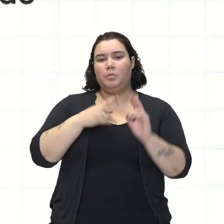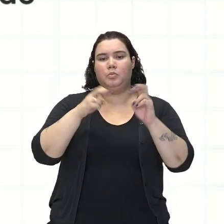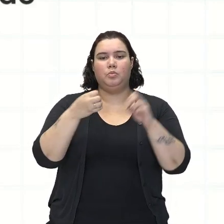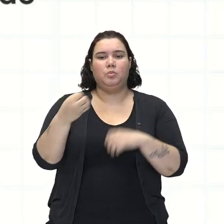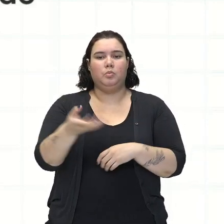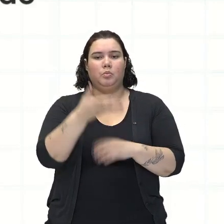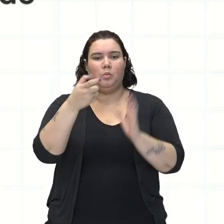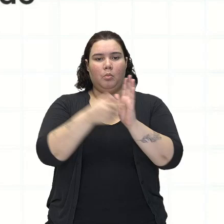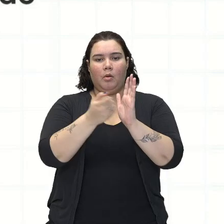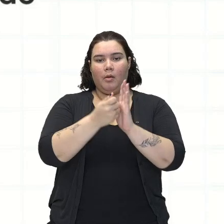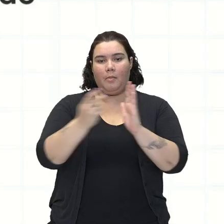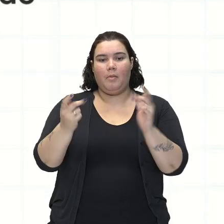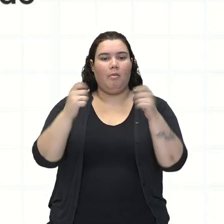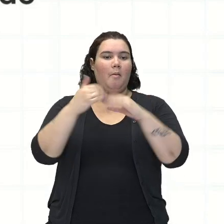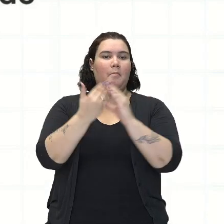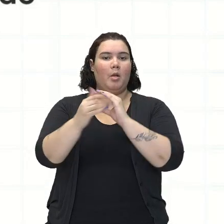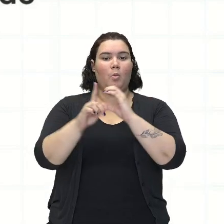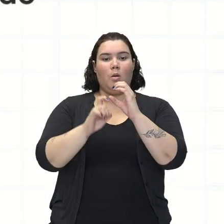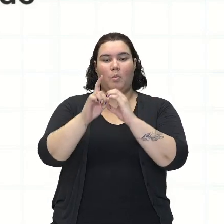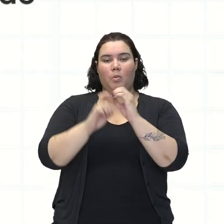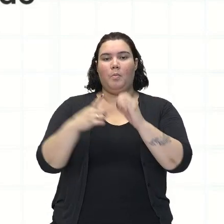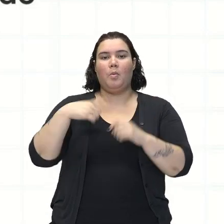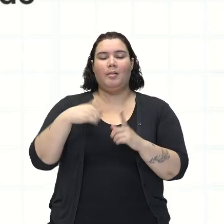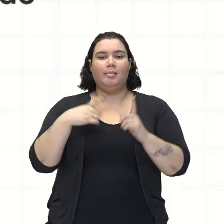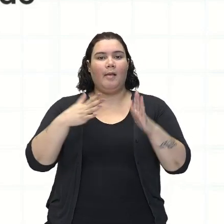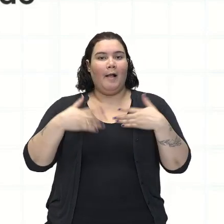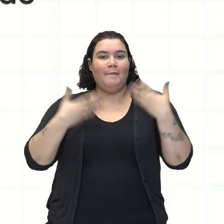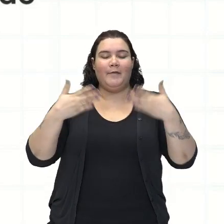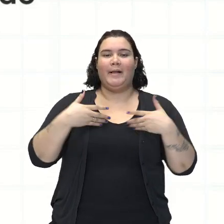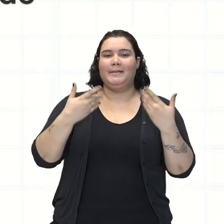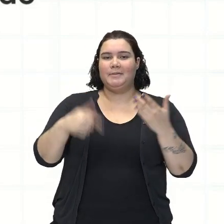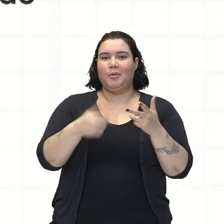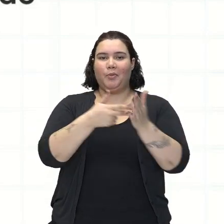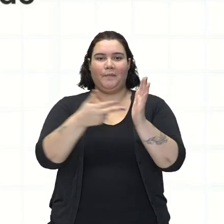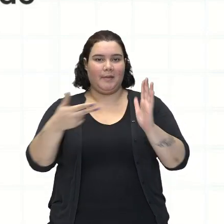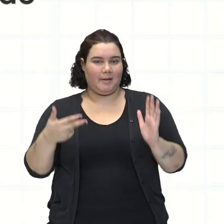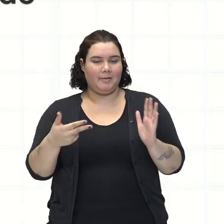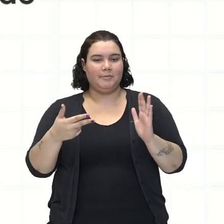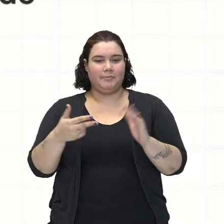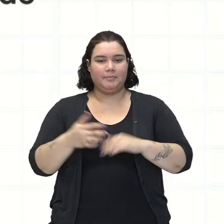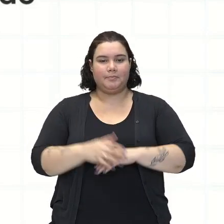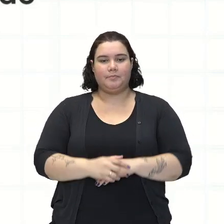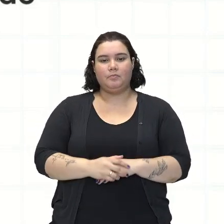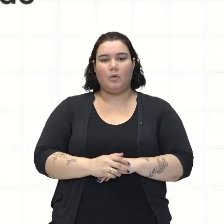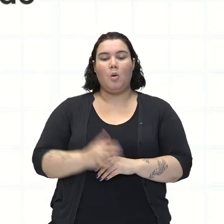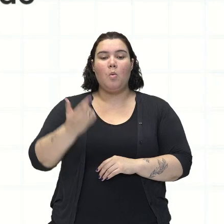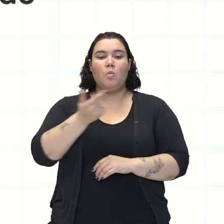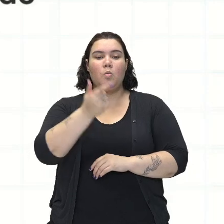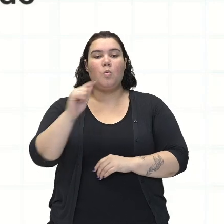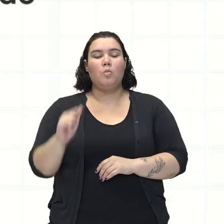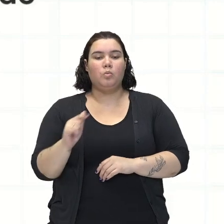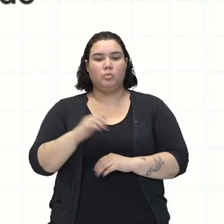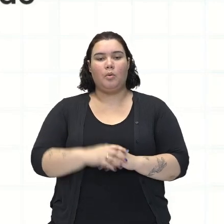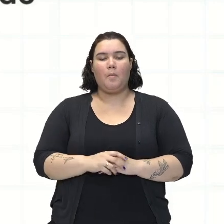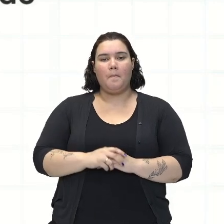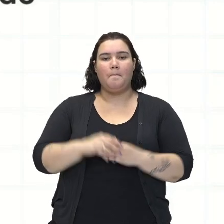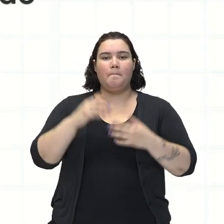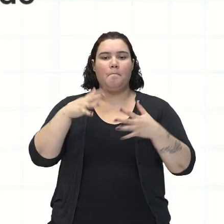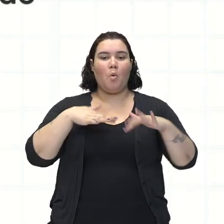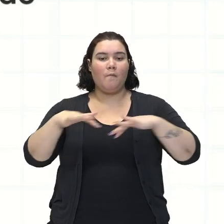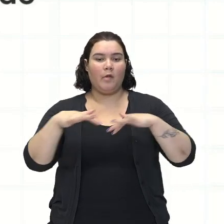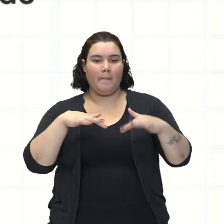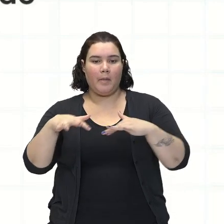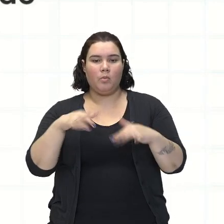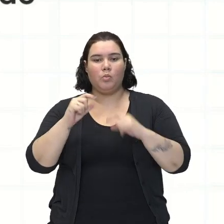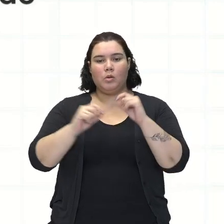indicar que está animado com a novidade. Assim funciona a comunicação. Gestos de deslizar na tela do celular. Quando alguém está mostrando